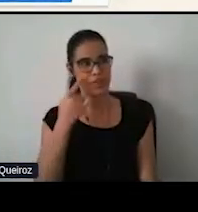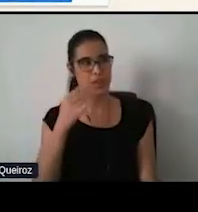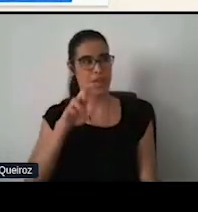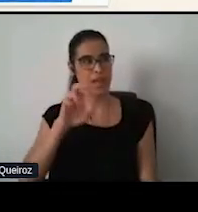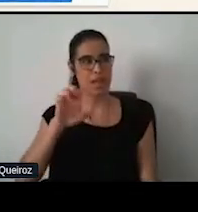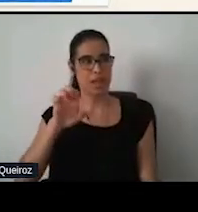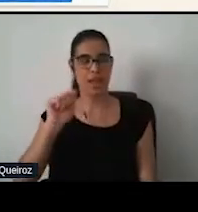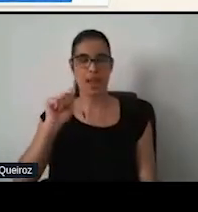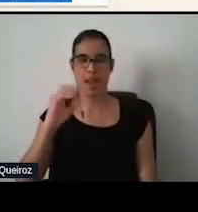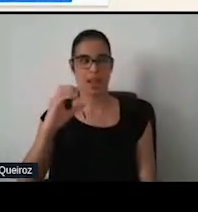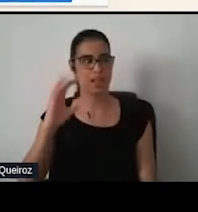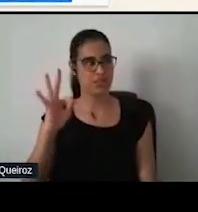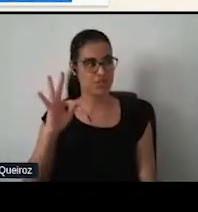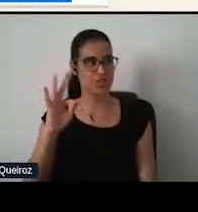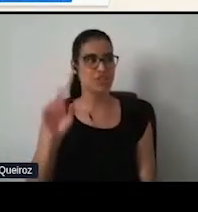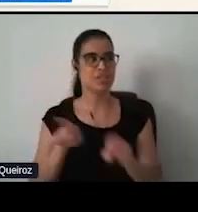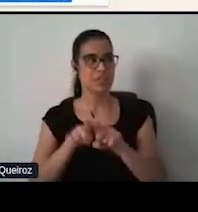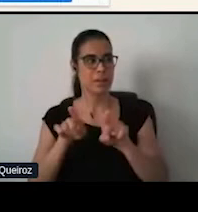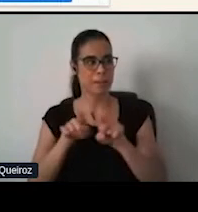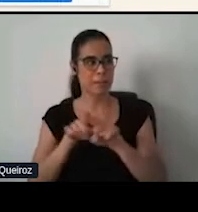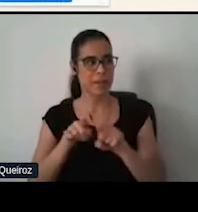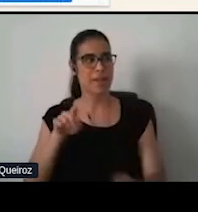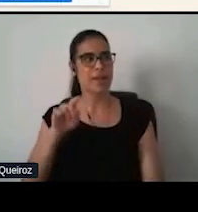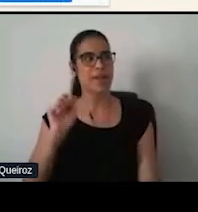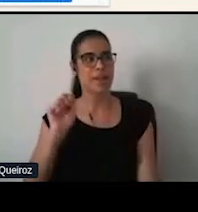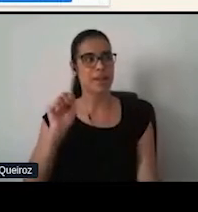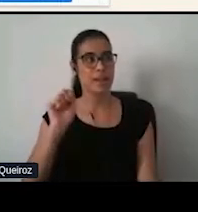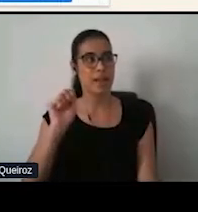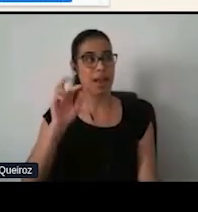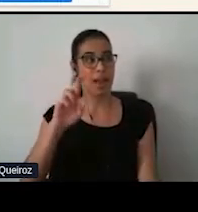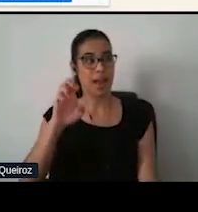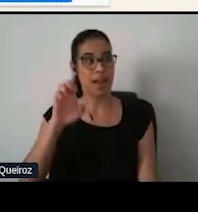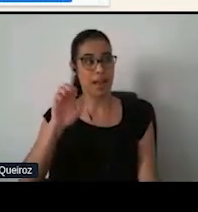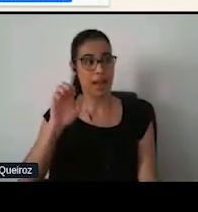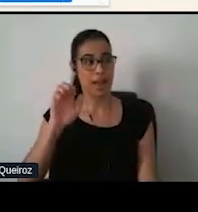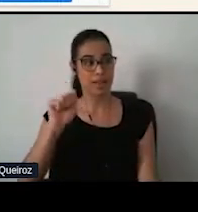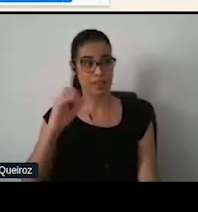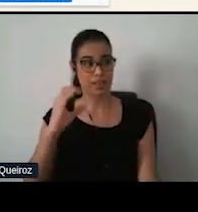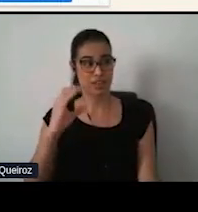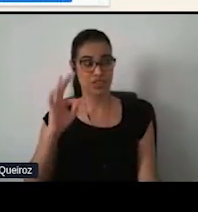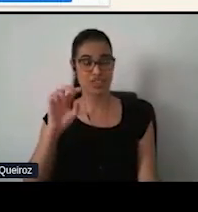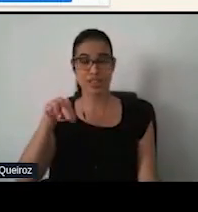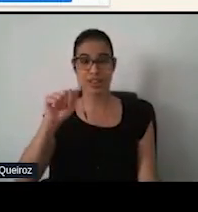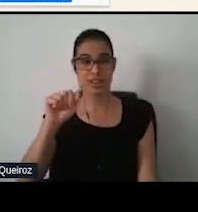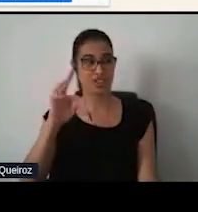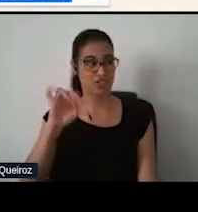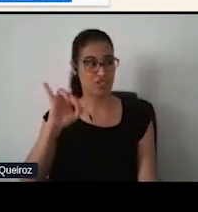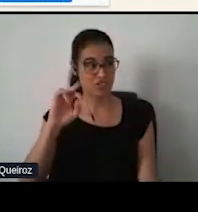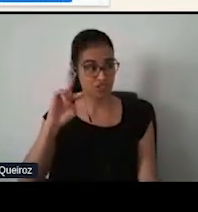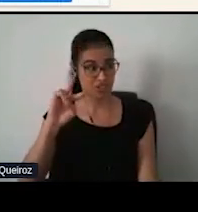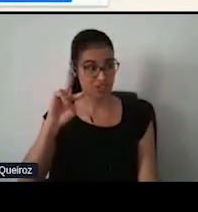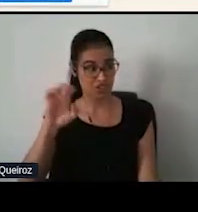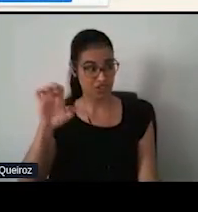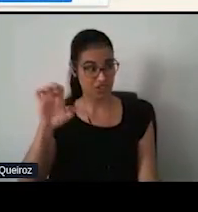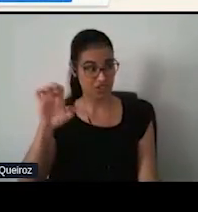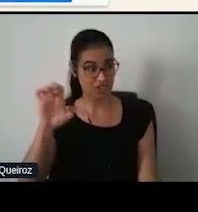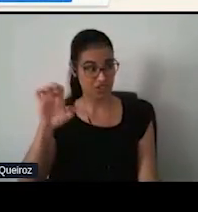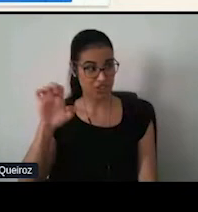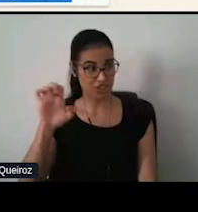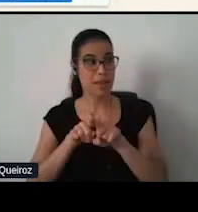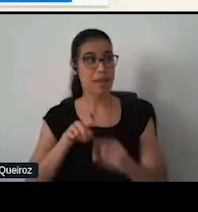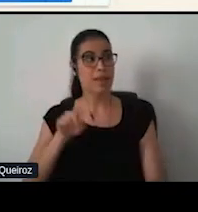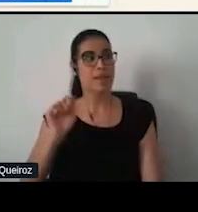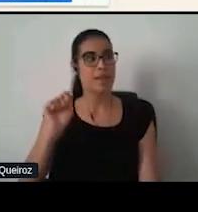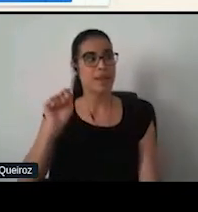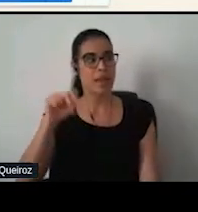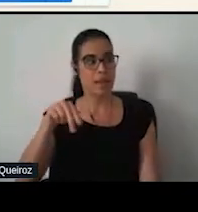React Native, para o Angular, para o Vue e para o Started Component, que ajudam bastante hoje. A gente não esquecer